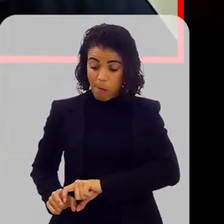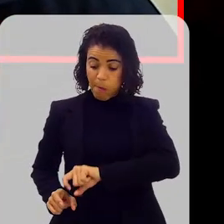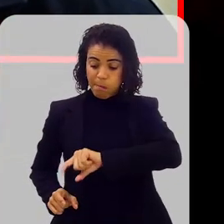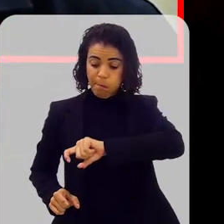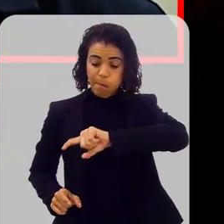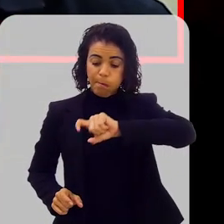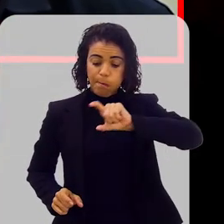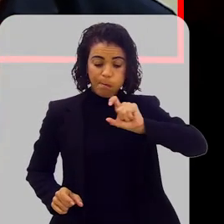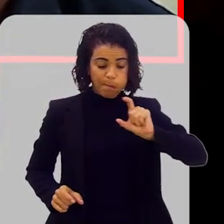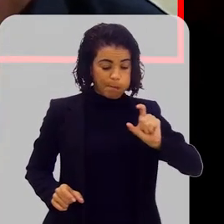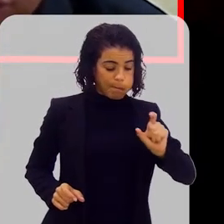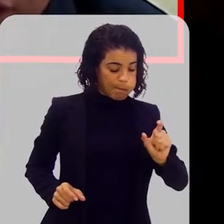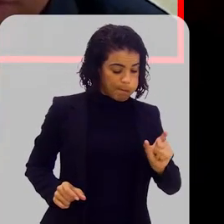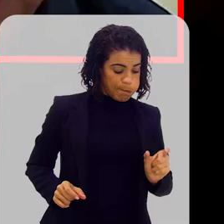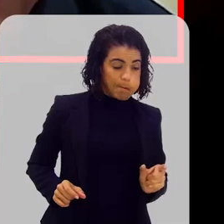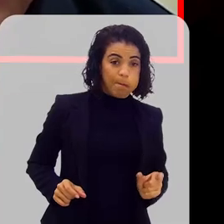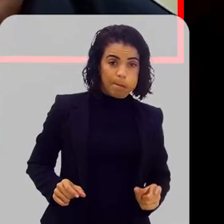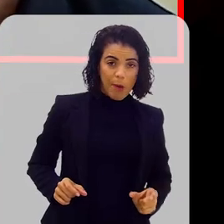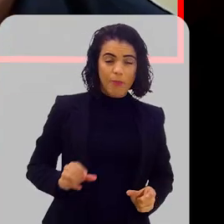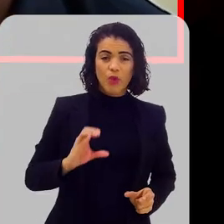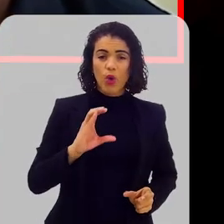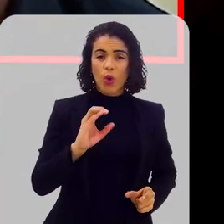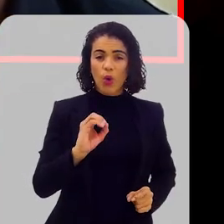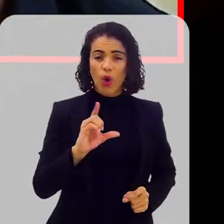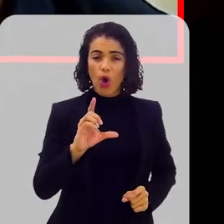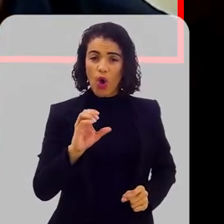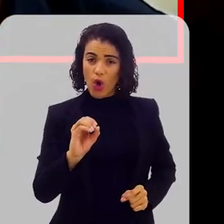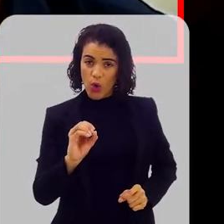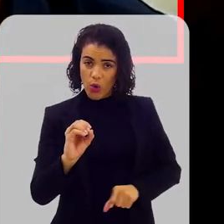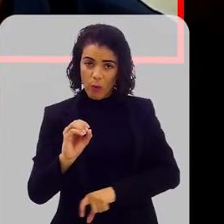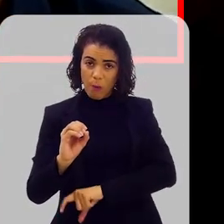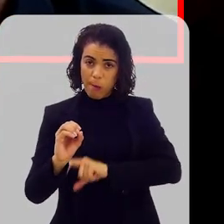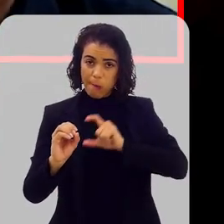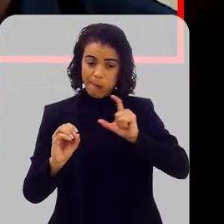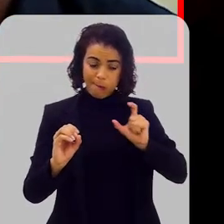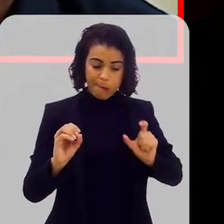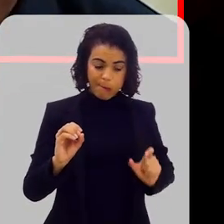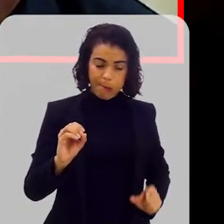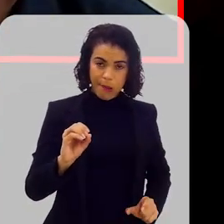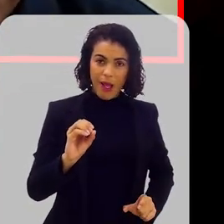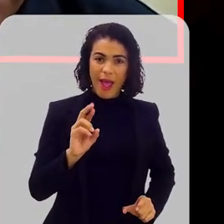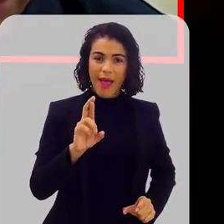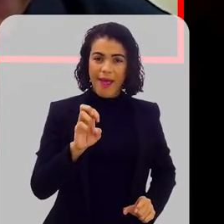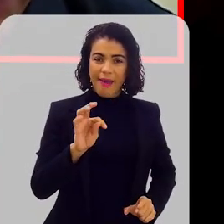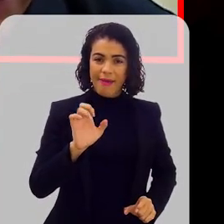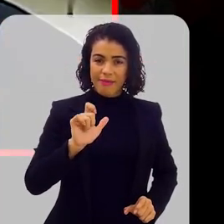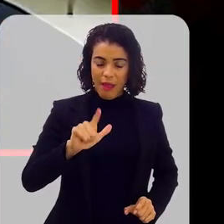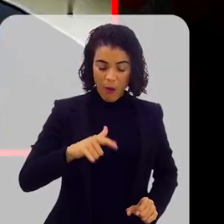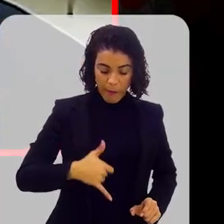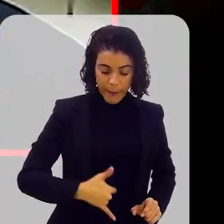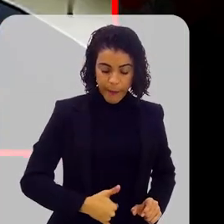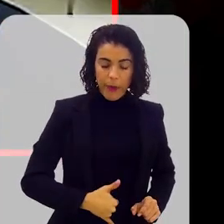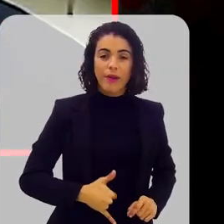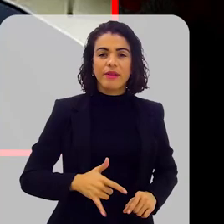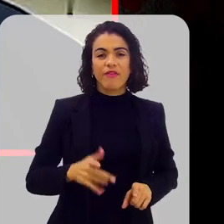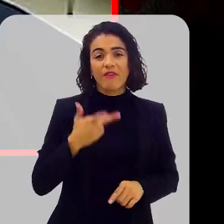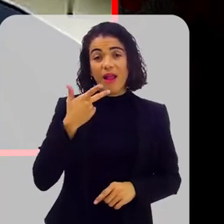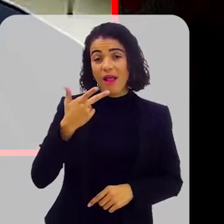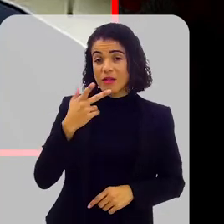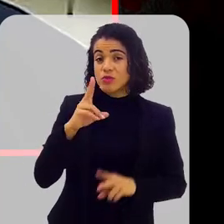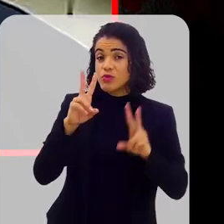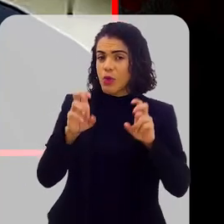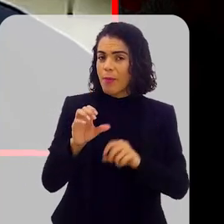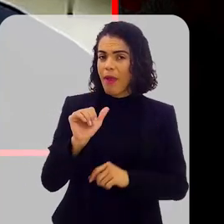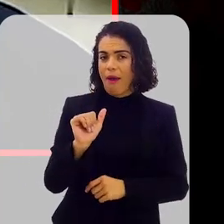intestino grosso, ou um sinônimo para isso, câncer colorretal, que é do cólon e do reto, a gente está